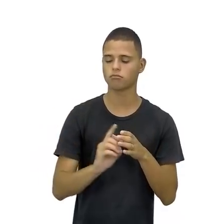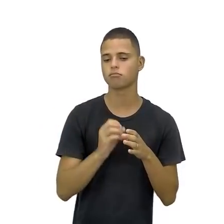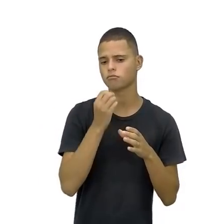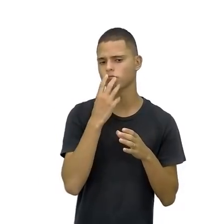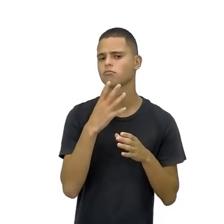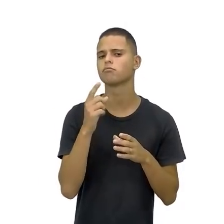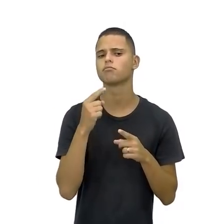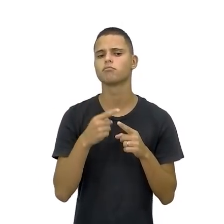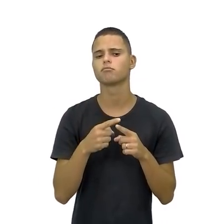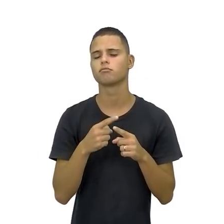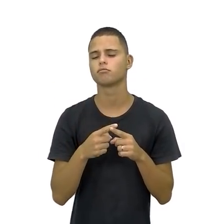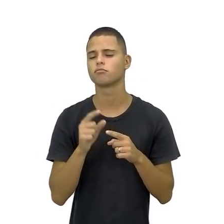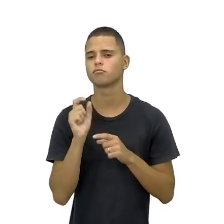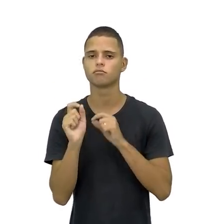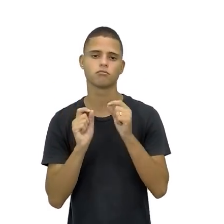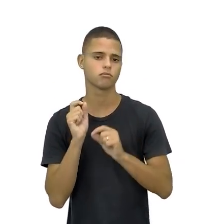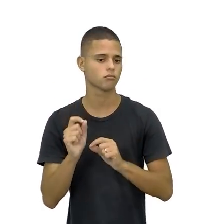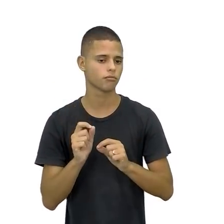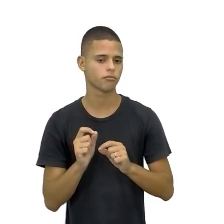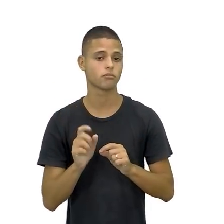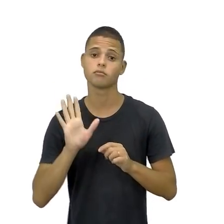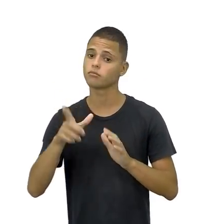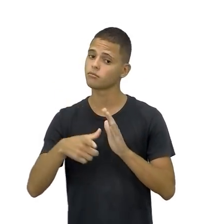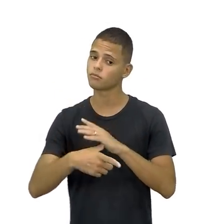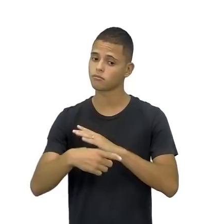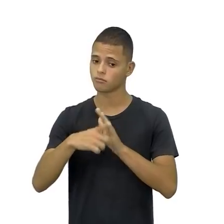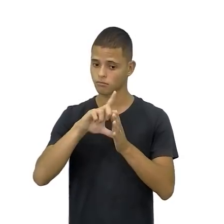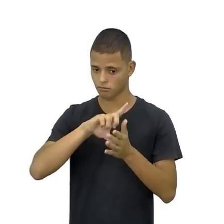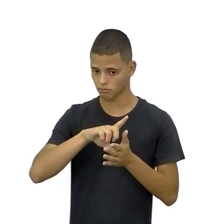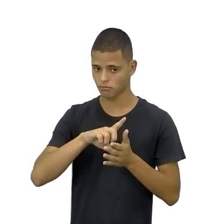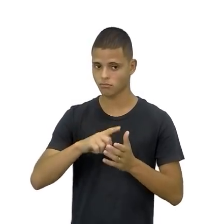Mas antes, segundo a autora